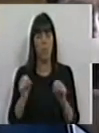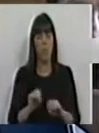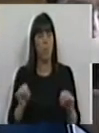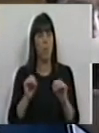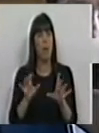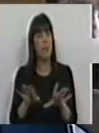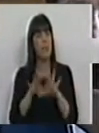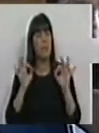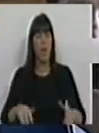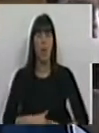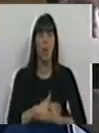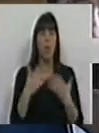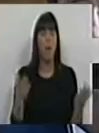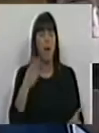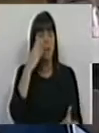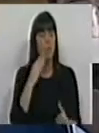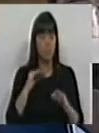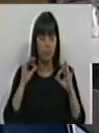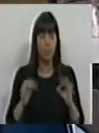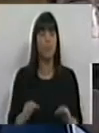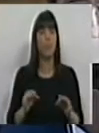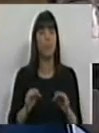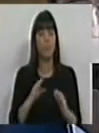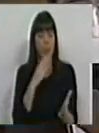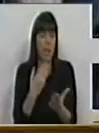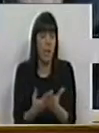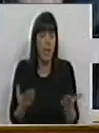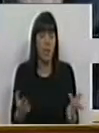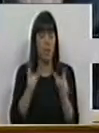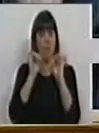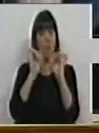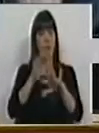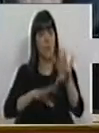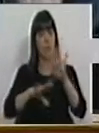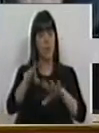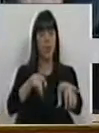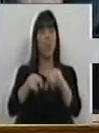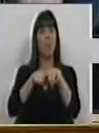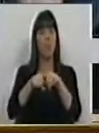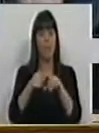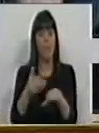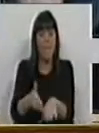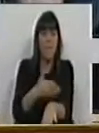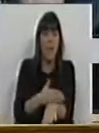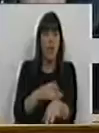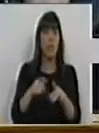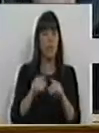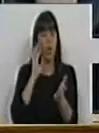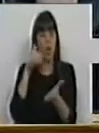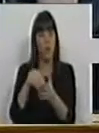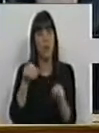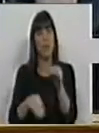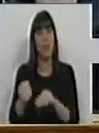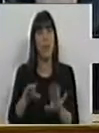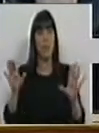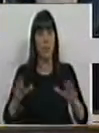tem ímpar na vergonheira que constituiu a vossa ação política em vésperas dos resultados